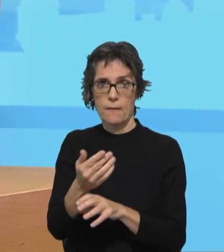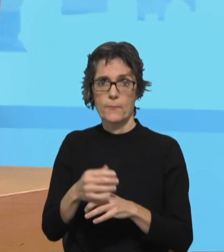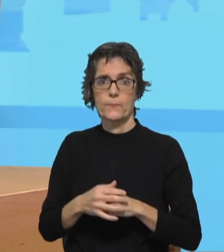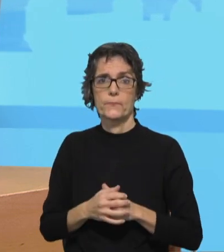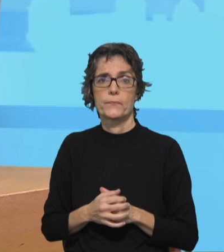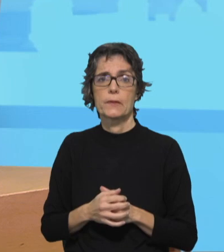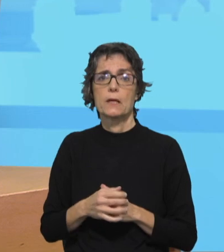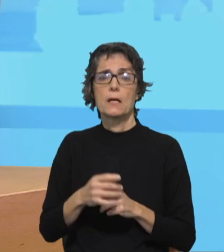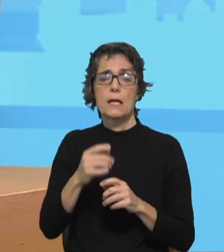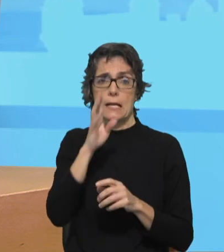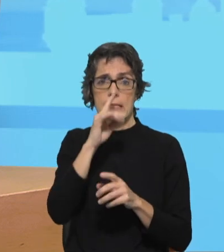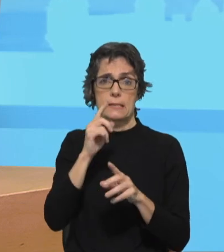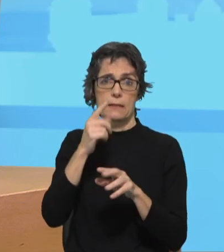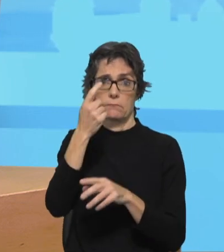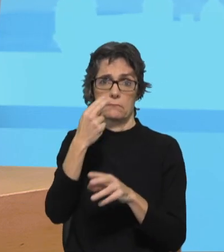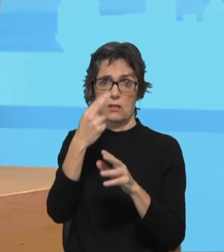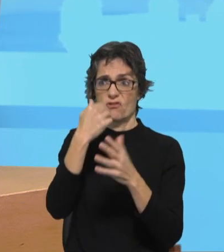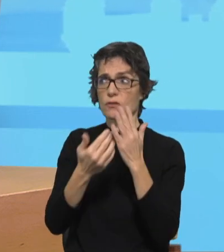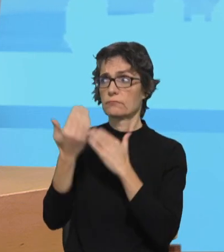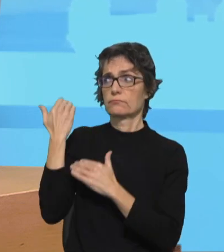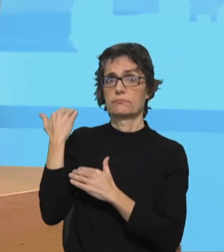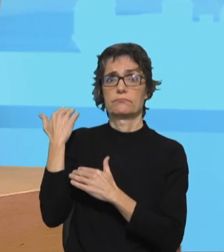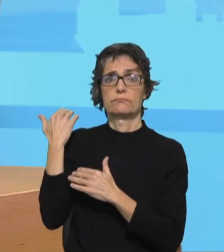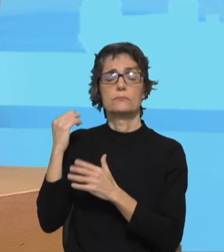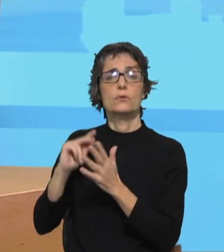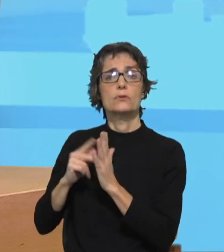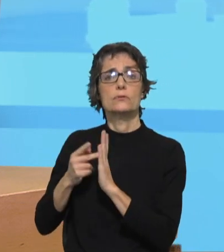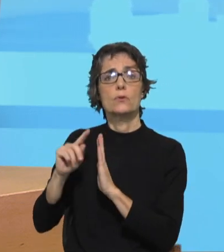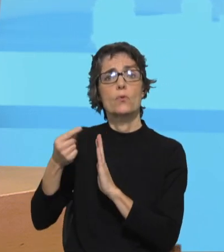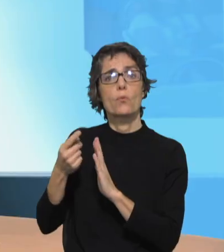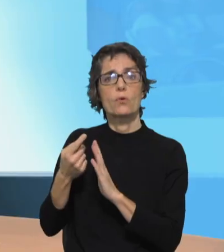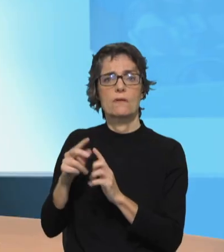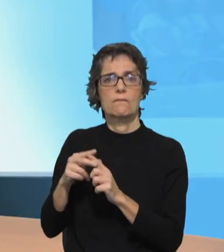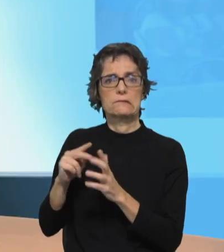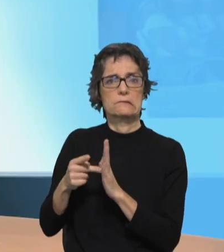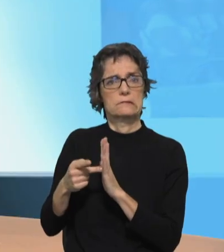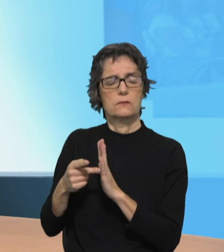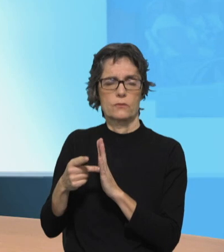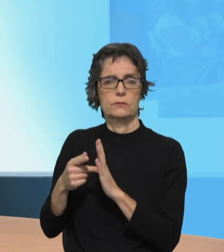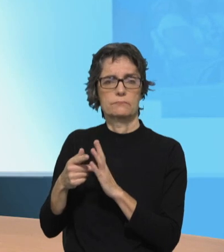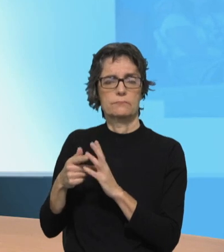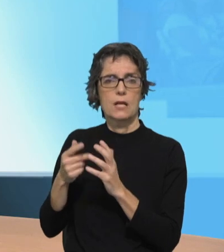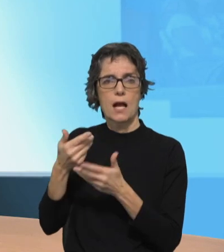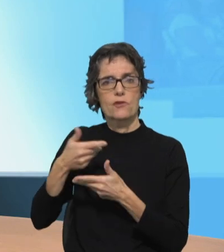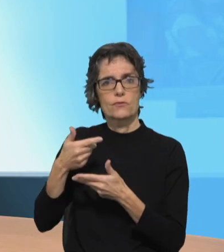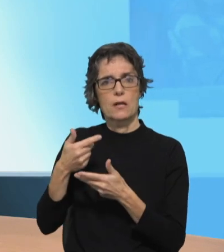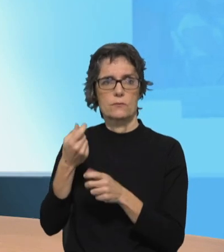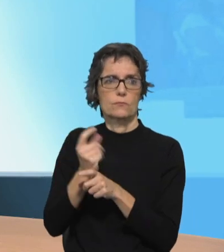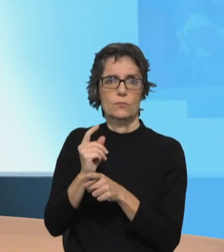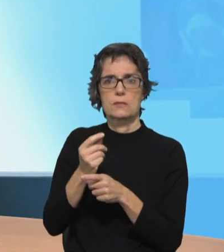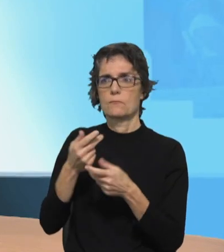história isso aconteceu com outros instrumentos tecnológicos que nos libertaram de muitos esforços. o trabalho humano